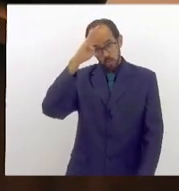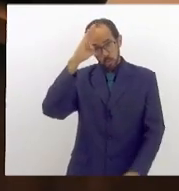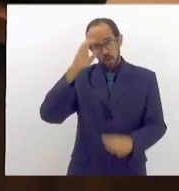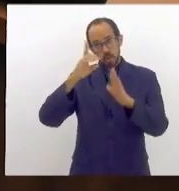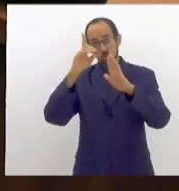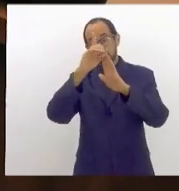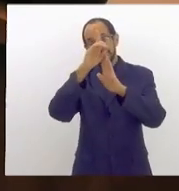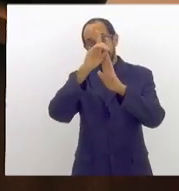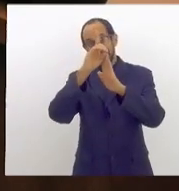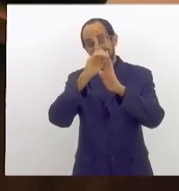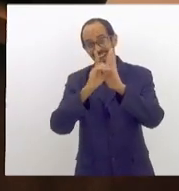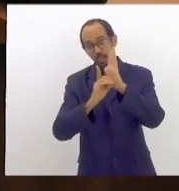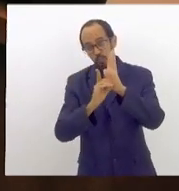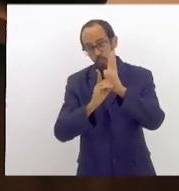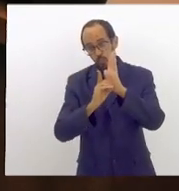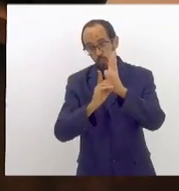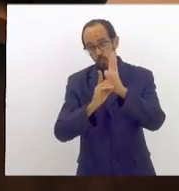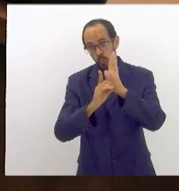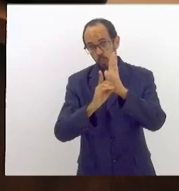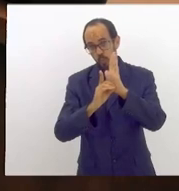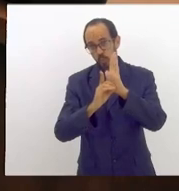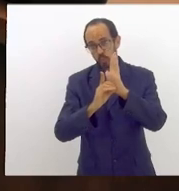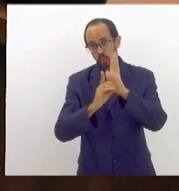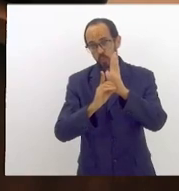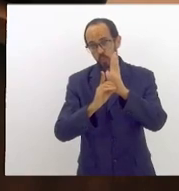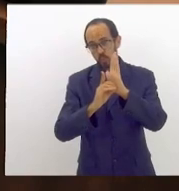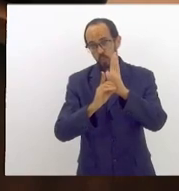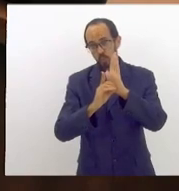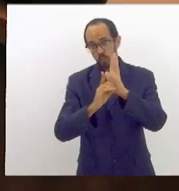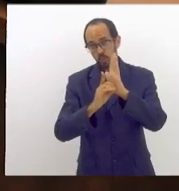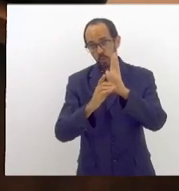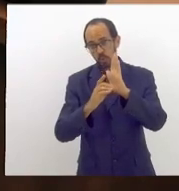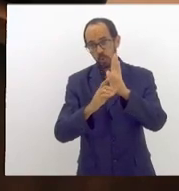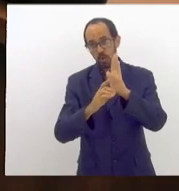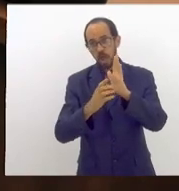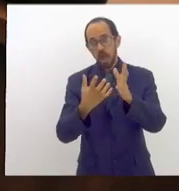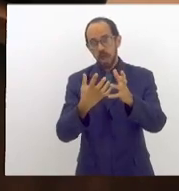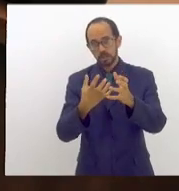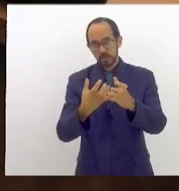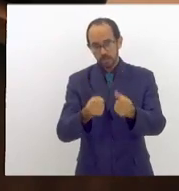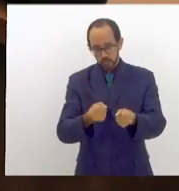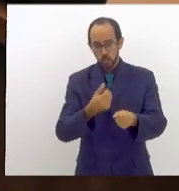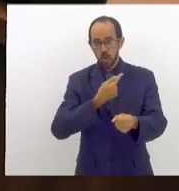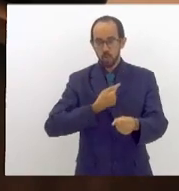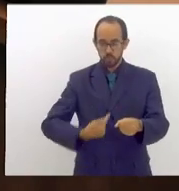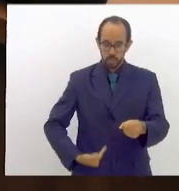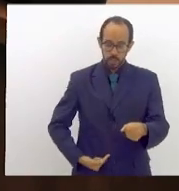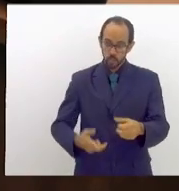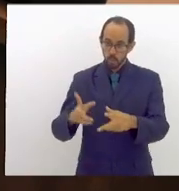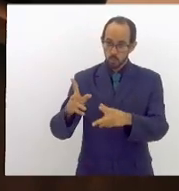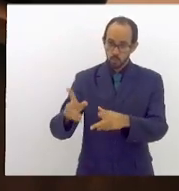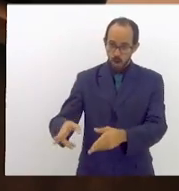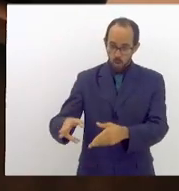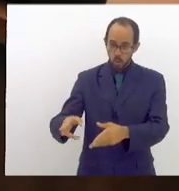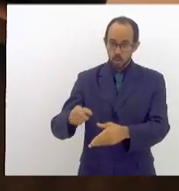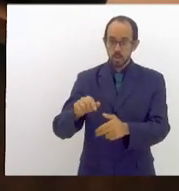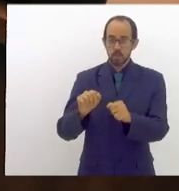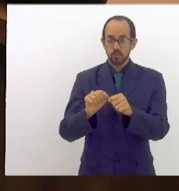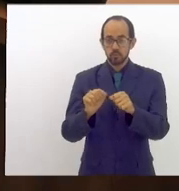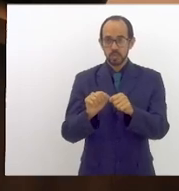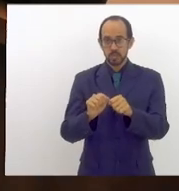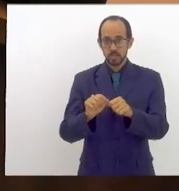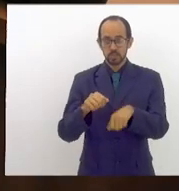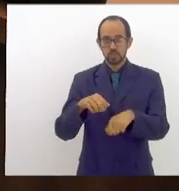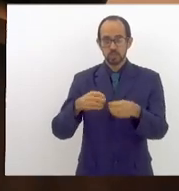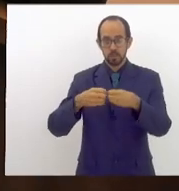decreto por decreto aderiu o governador eu mesmo que já fez a gente perder mais de